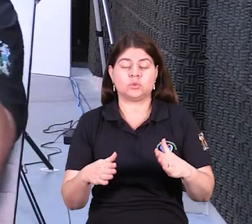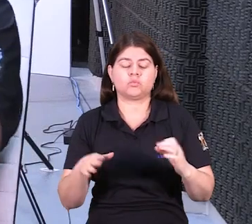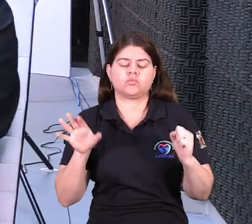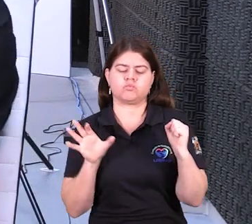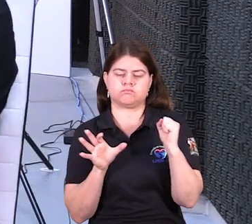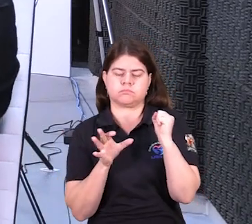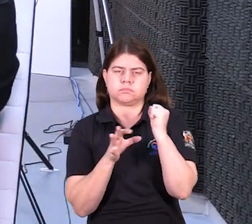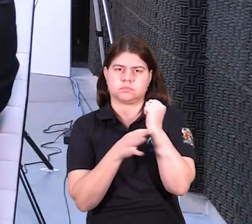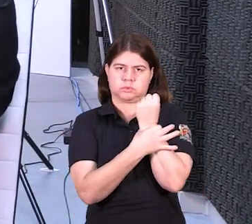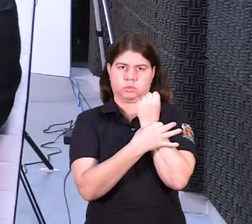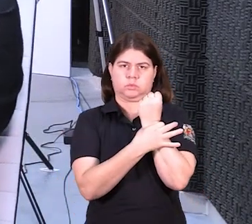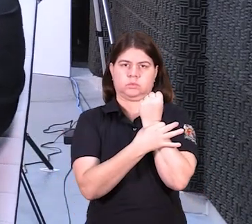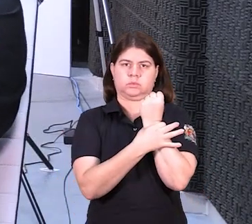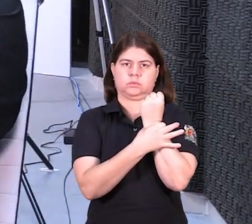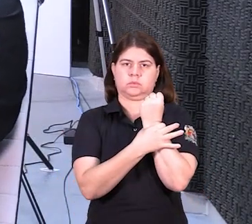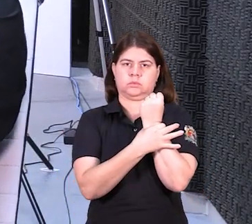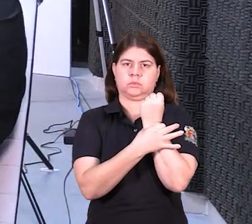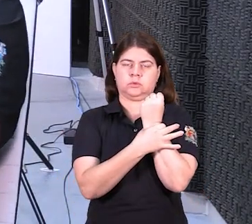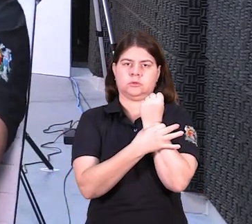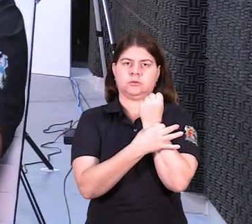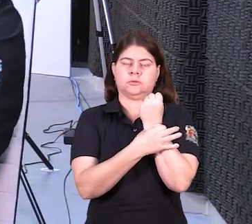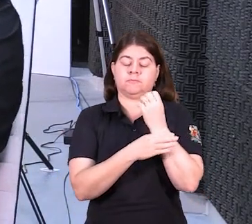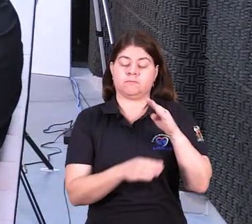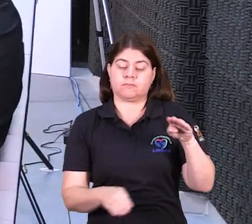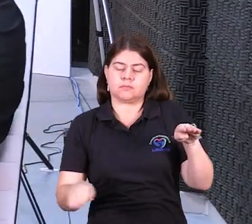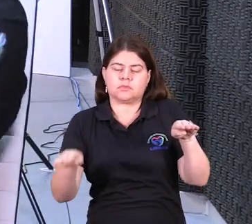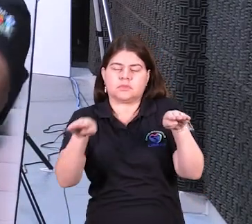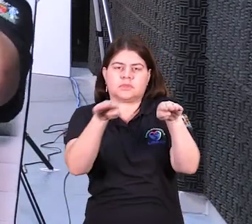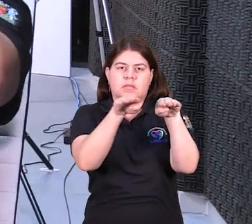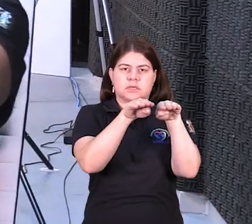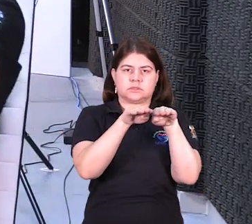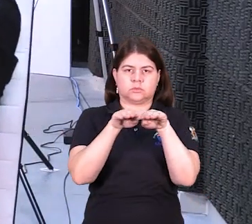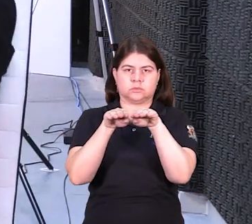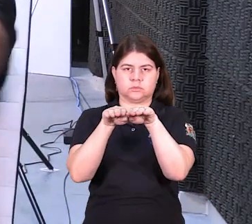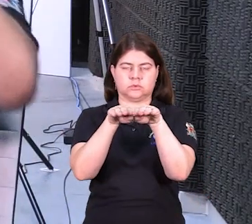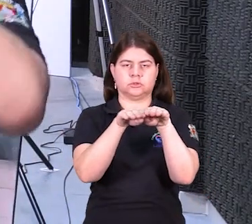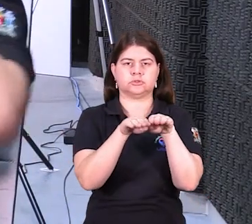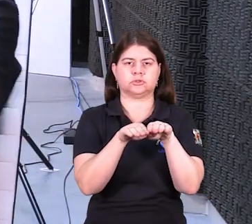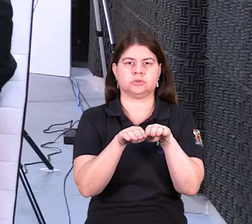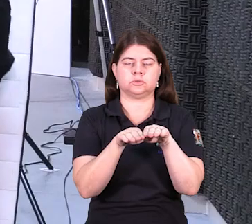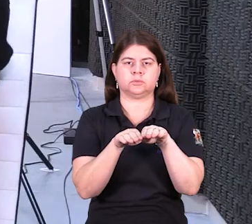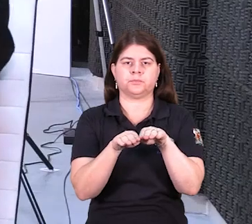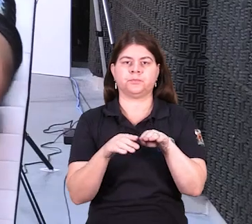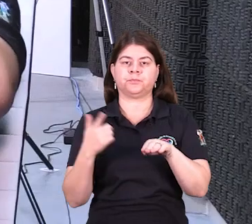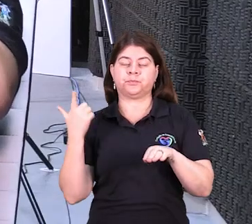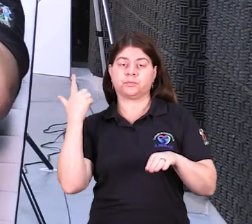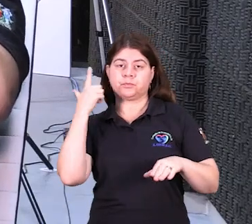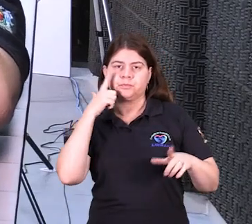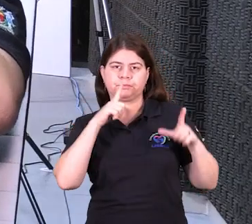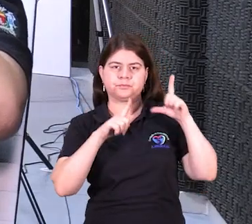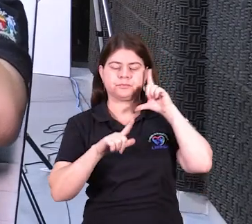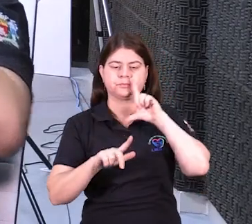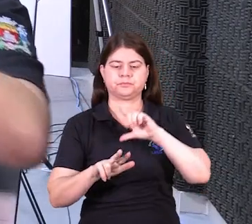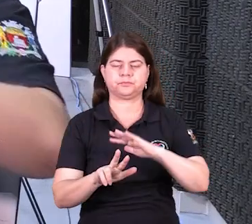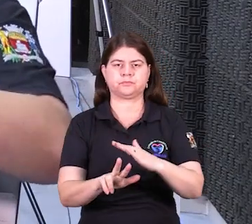gente buscou o sinal de segurança. Então, a segurança dessa igualdade,